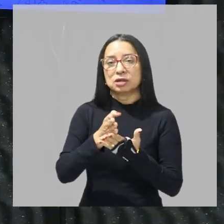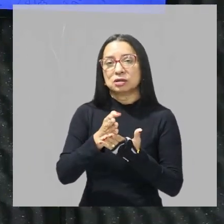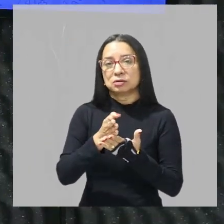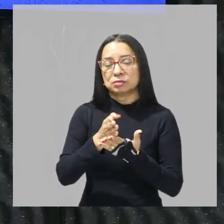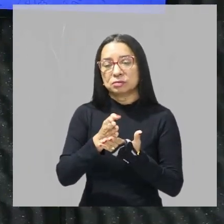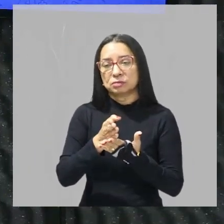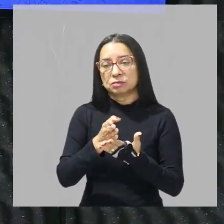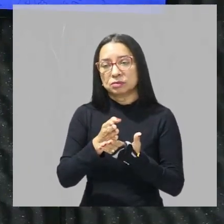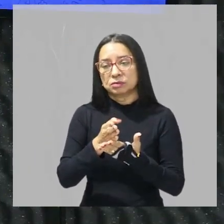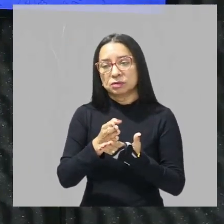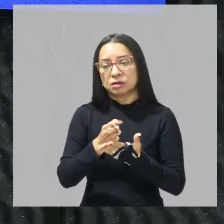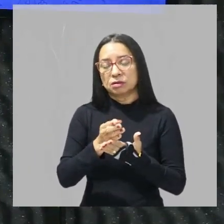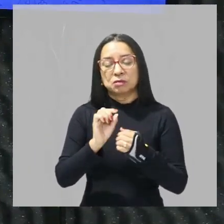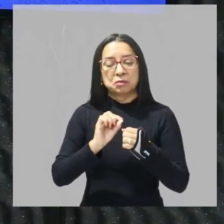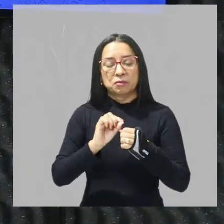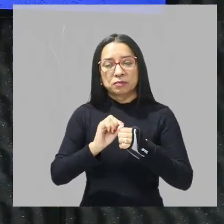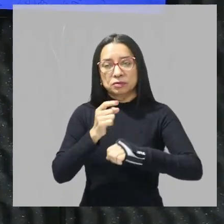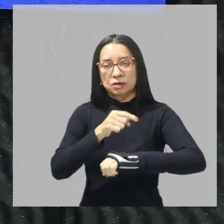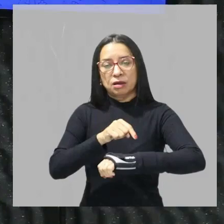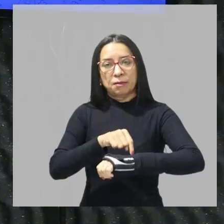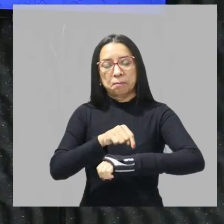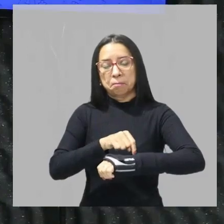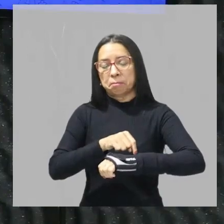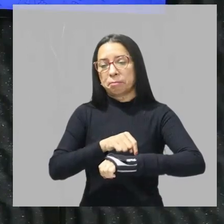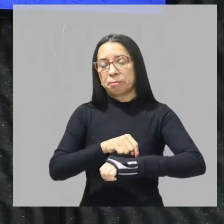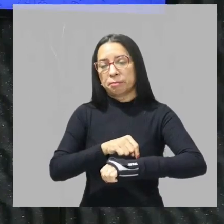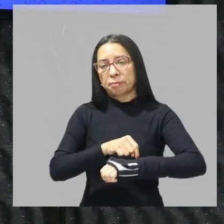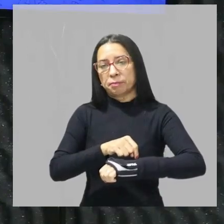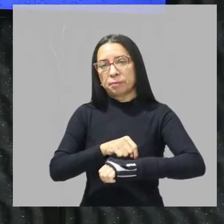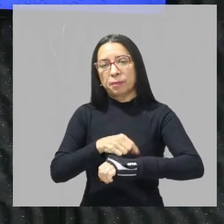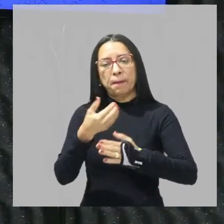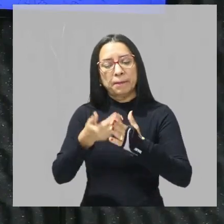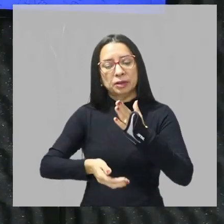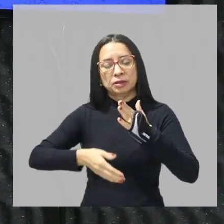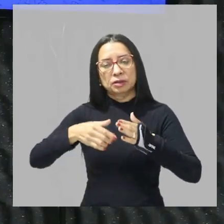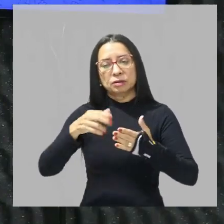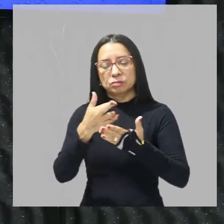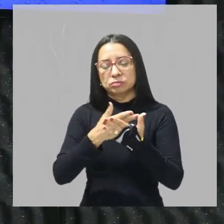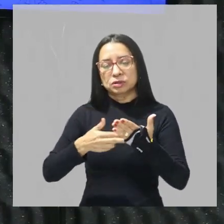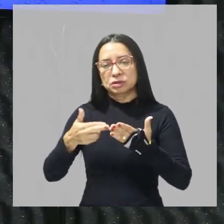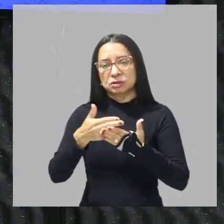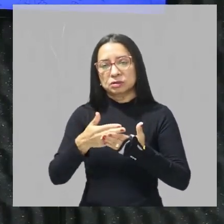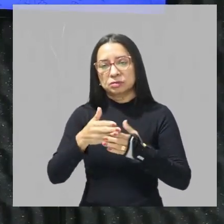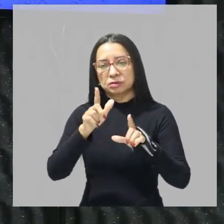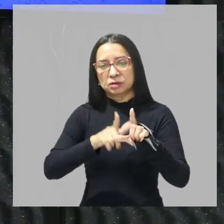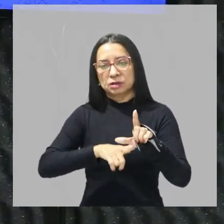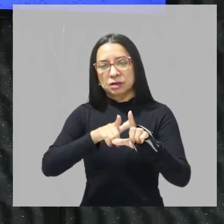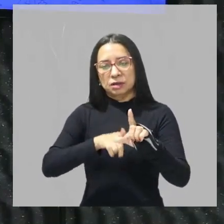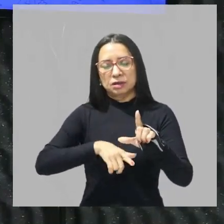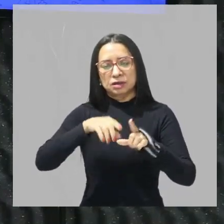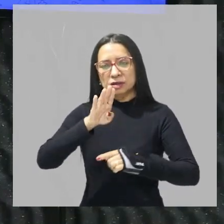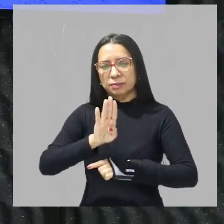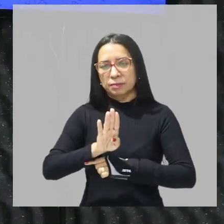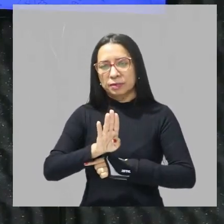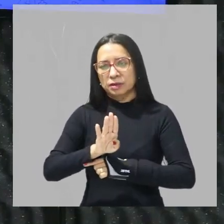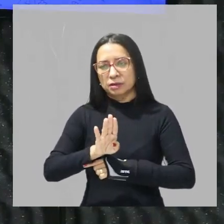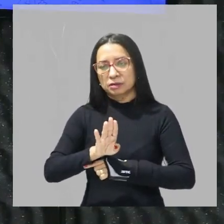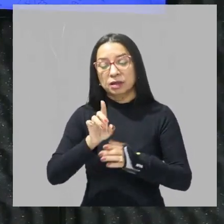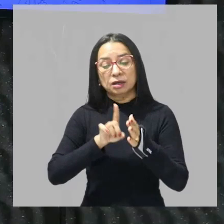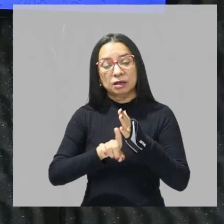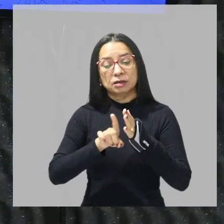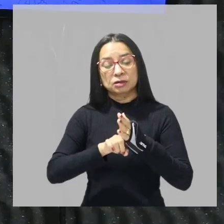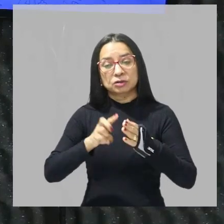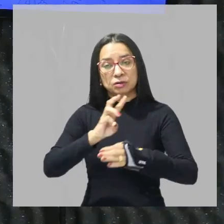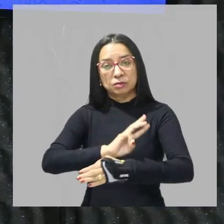prova, você não vai perder tempo desenhando, ok? Vamos aqui para a letra B. Olha, essa questão é do Pais Uema, tá? Da segunda